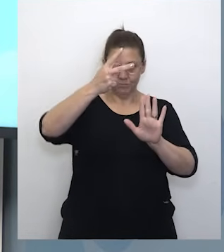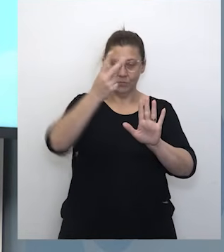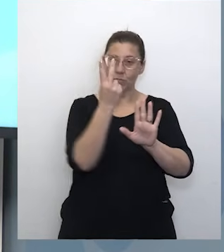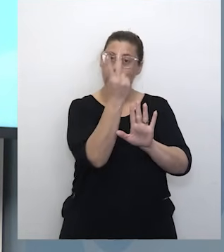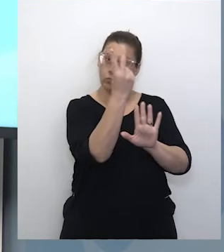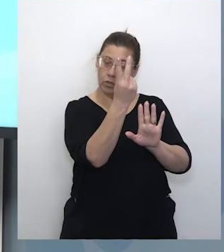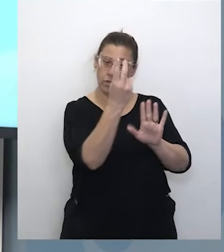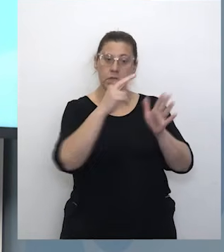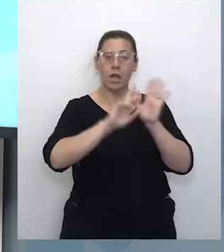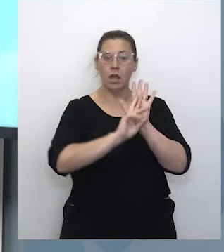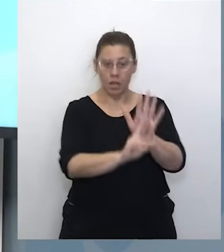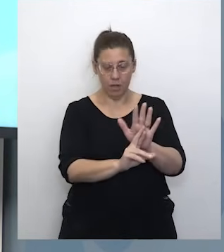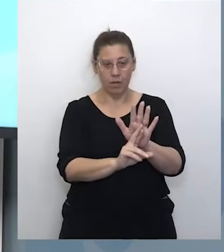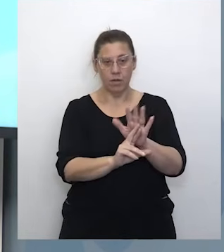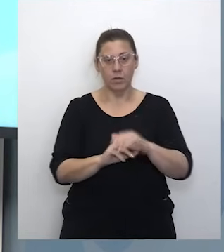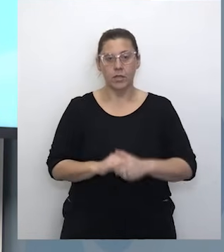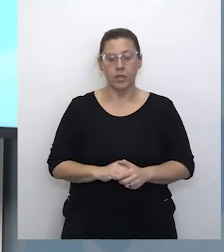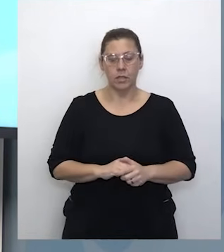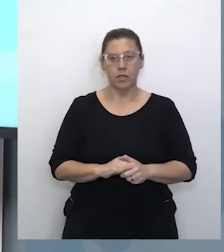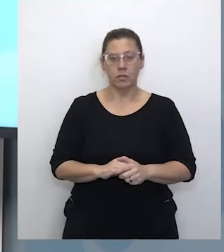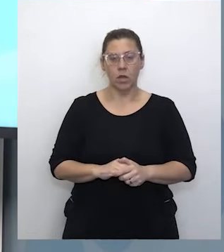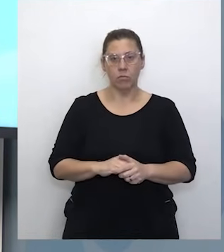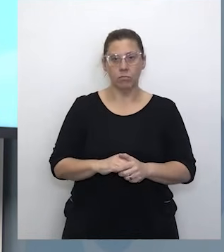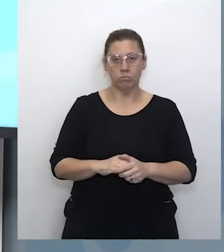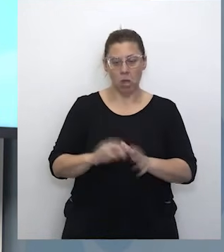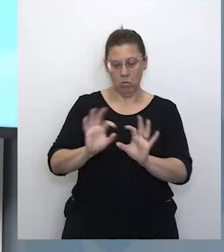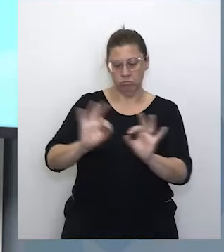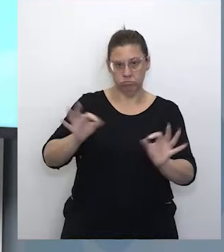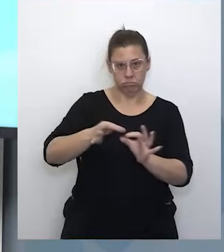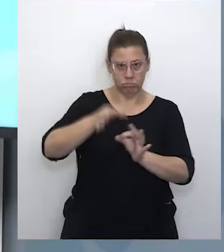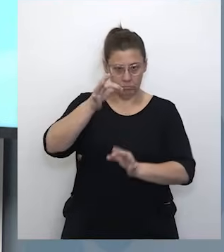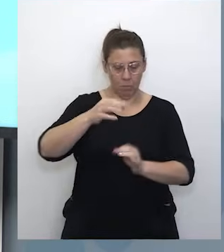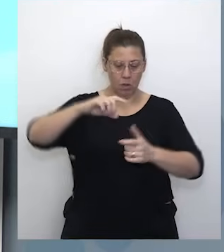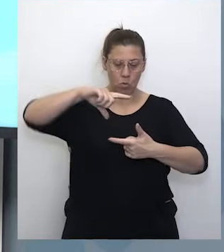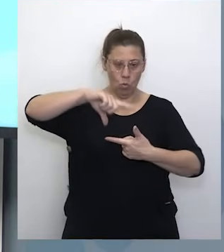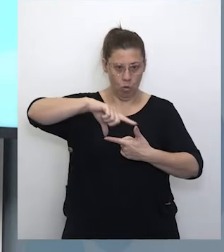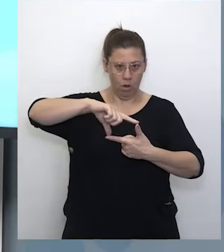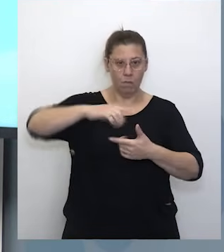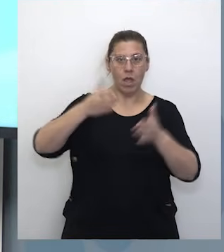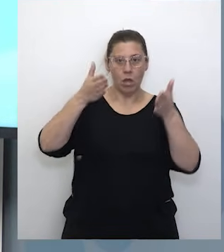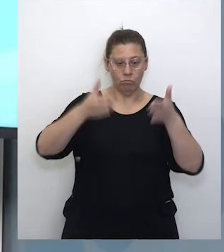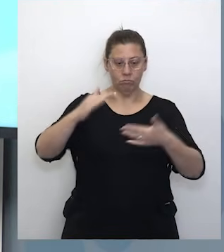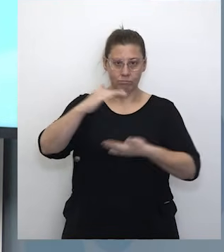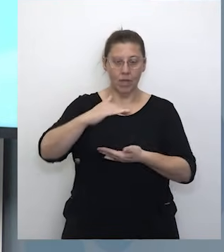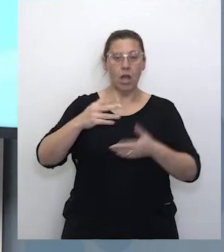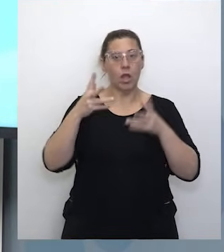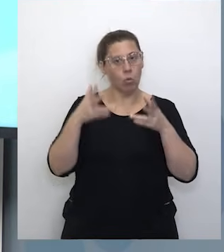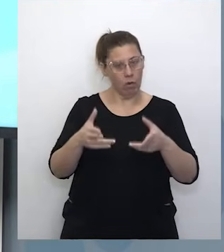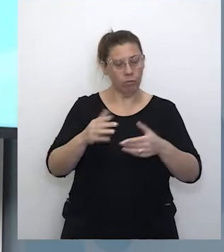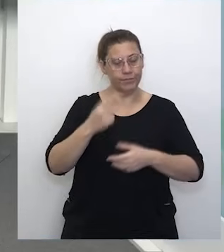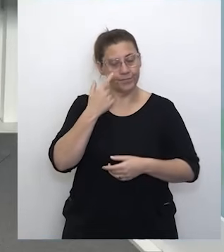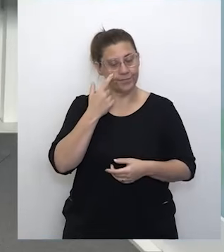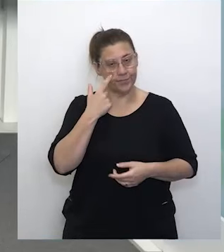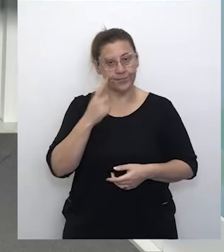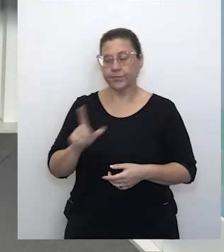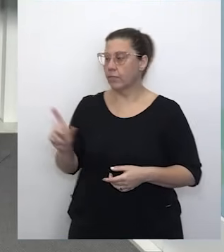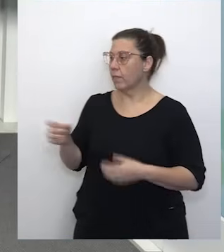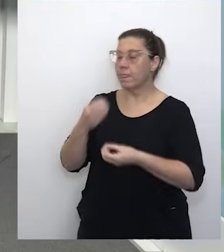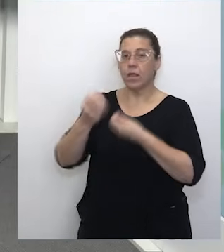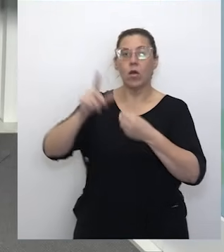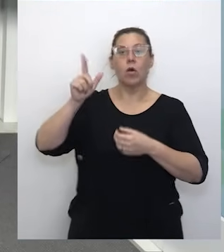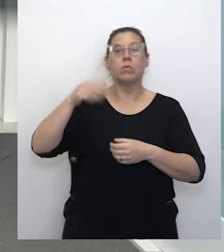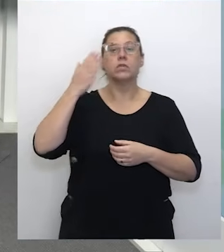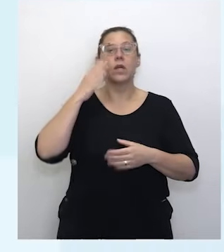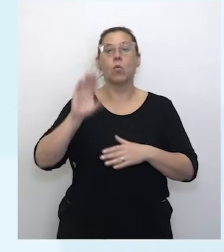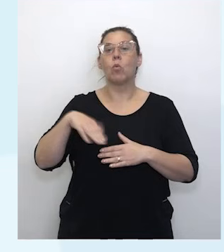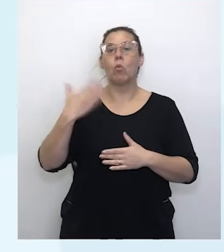certo? Ele representa, assim, o tamanho de uma figura chamada quadrado, que tem lados iguais, tá certo? Então, veja, como que eu sei qual é o lado